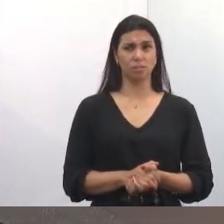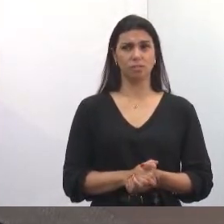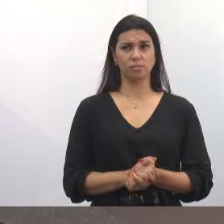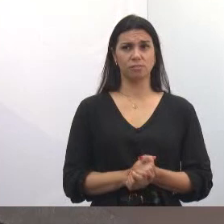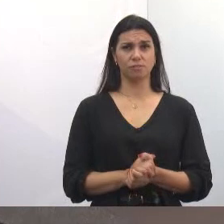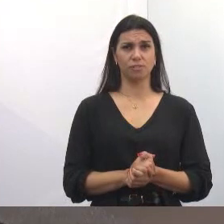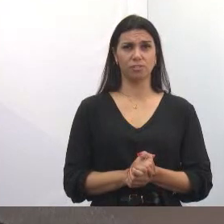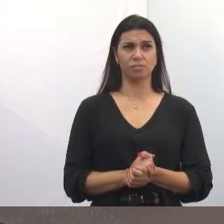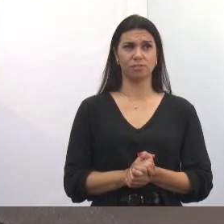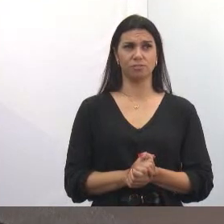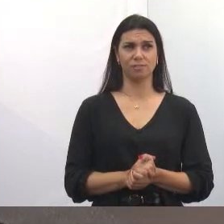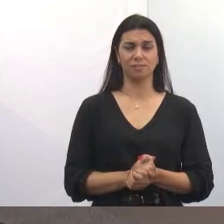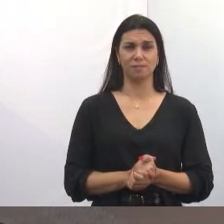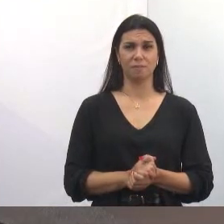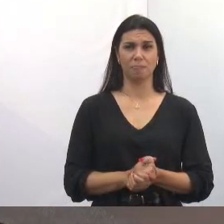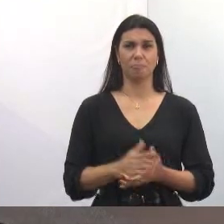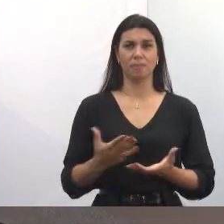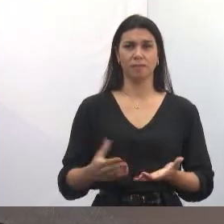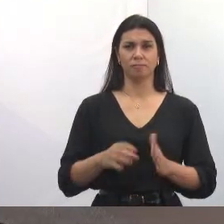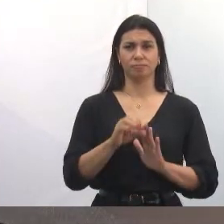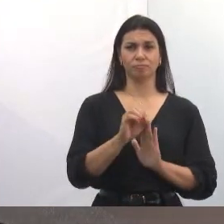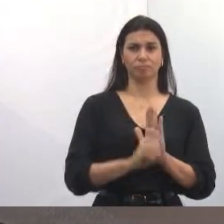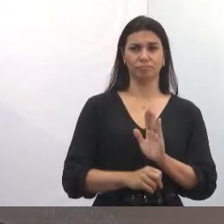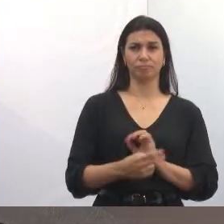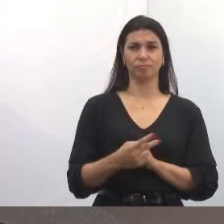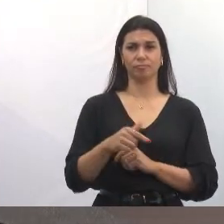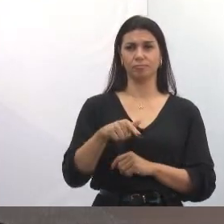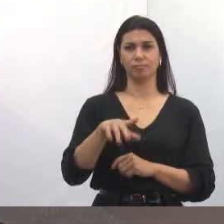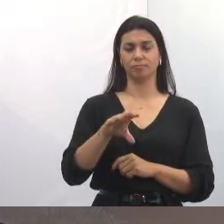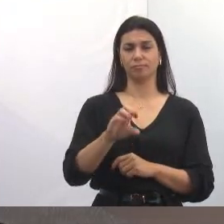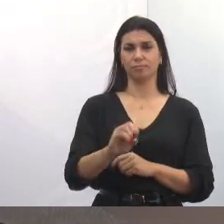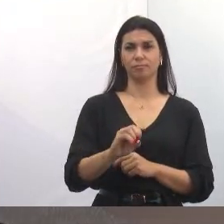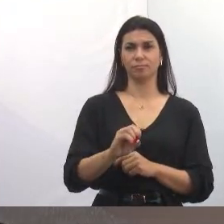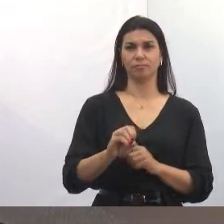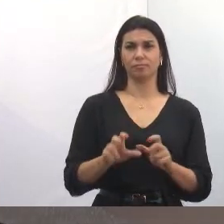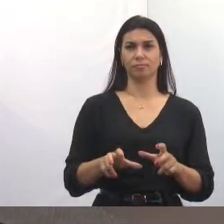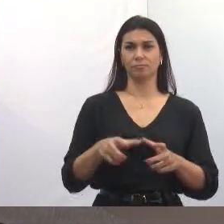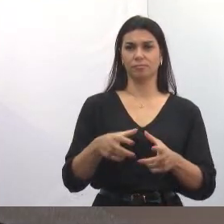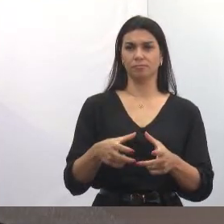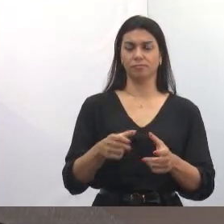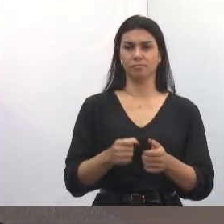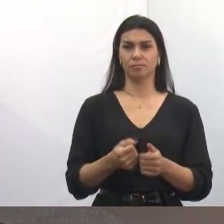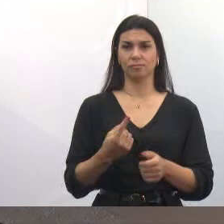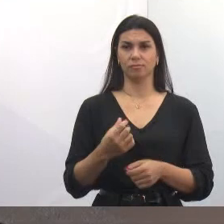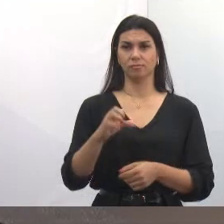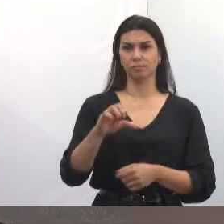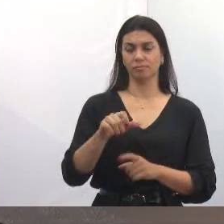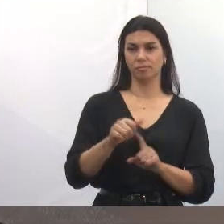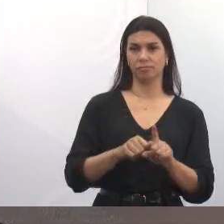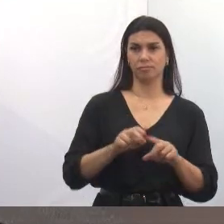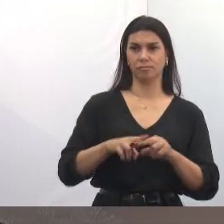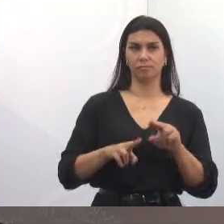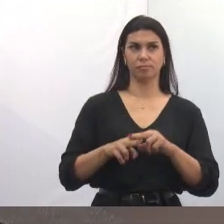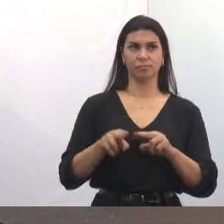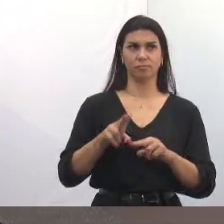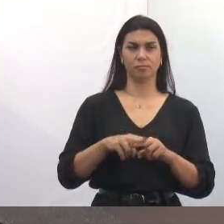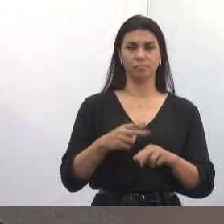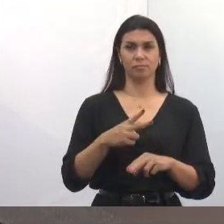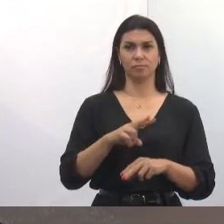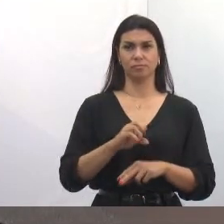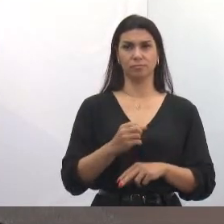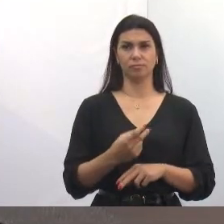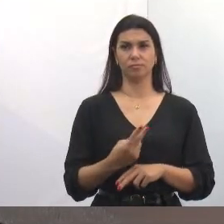Em atendimento ao ofício 270 desta Casa Legislativa, adotada em 19 de junho de 2024, recebido